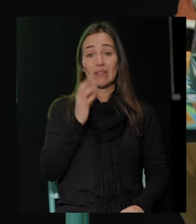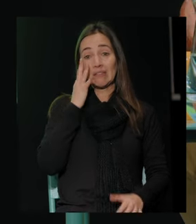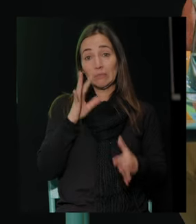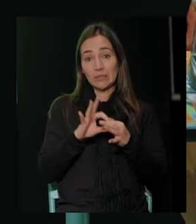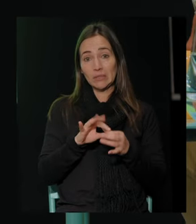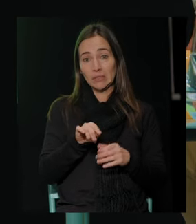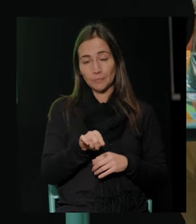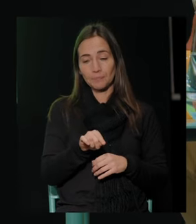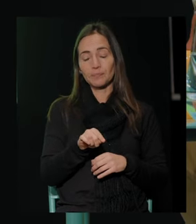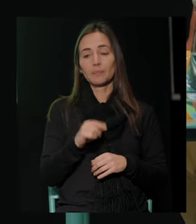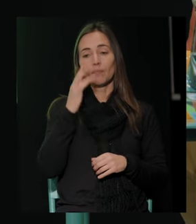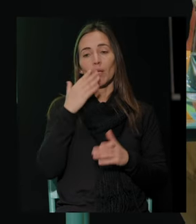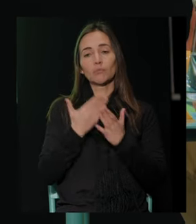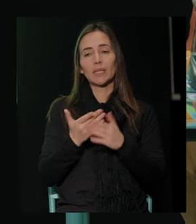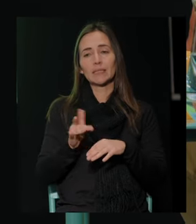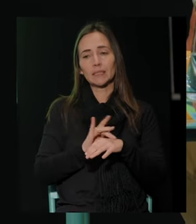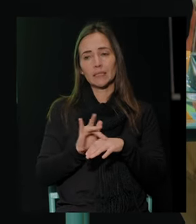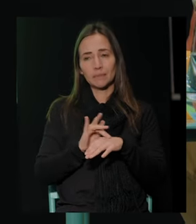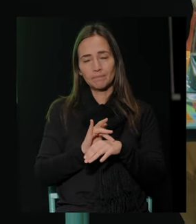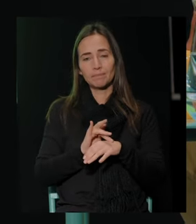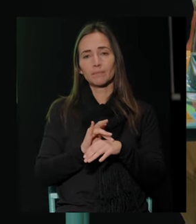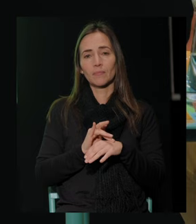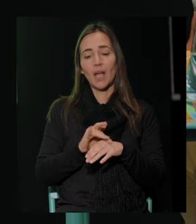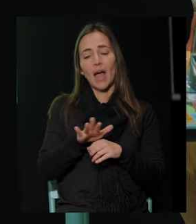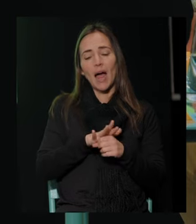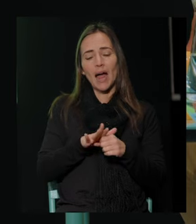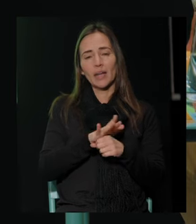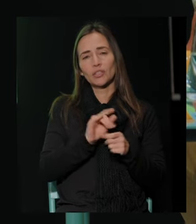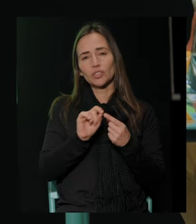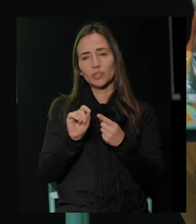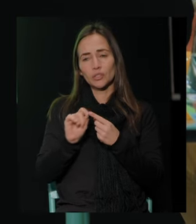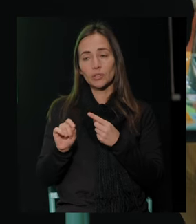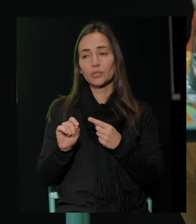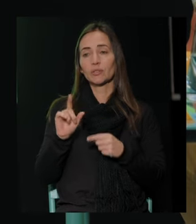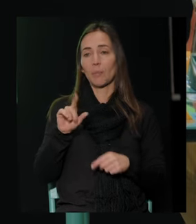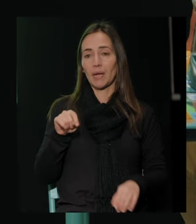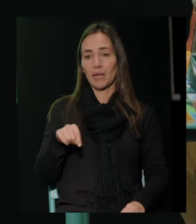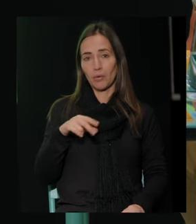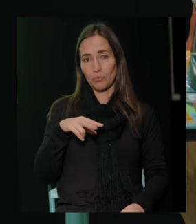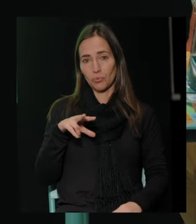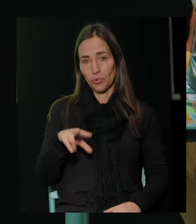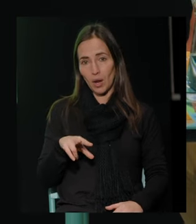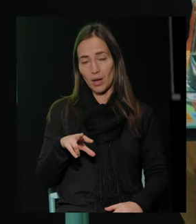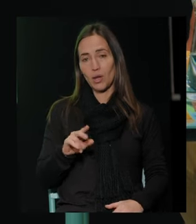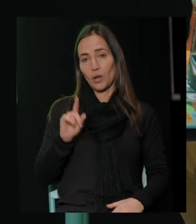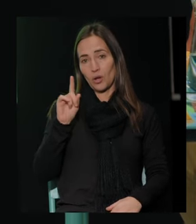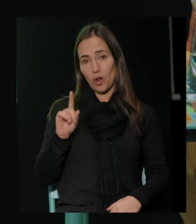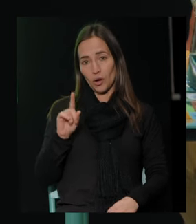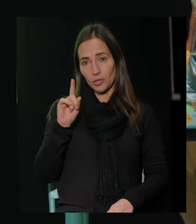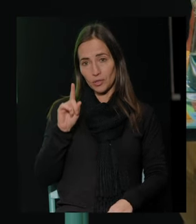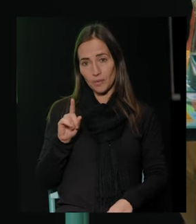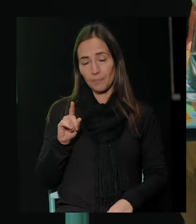ponto, de sensibilizar em pequenas áreas. E até aqui em Portugal, sendo que no norte